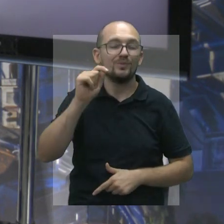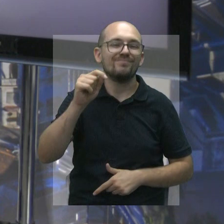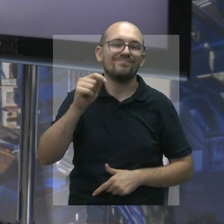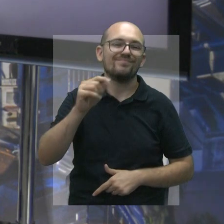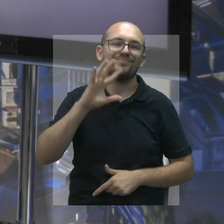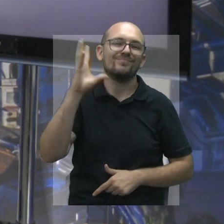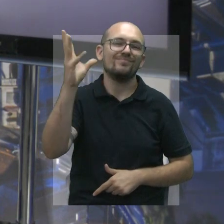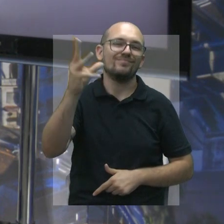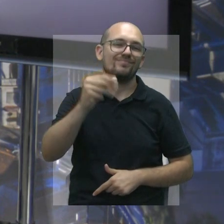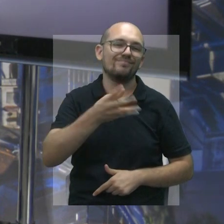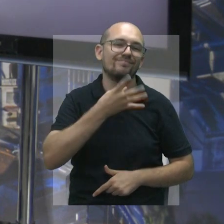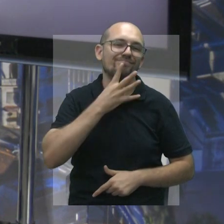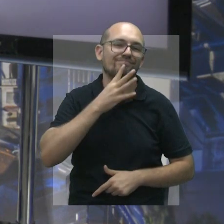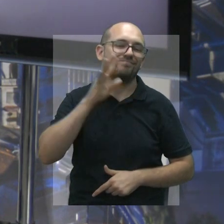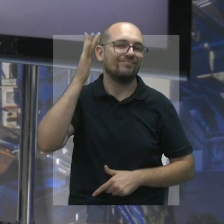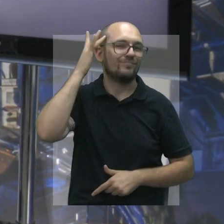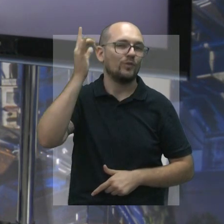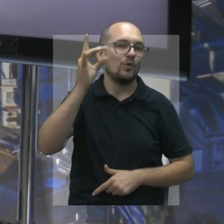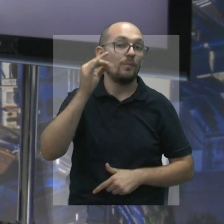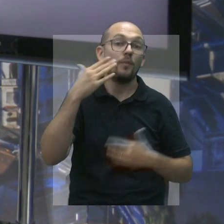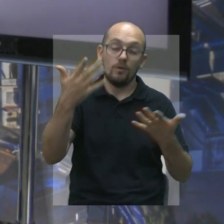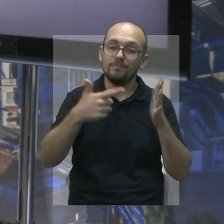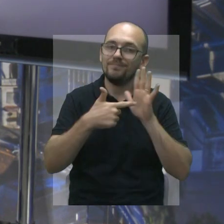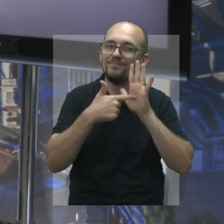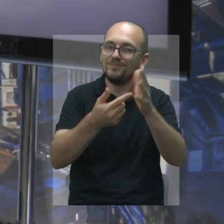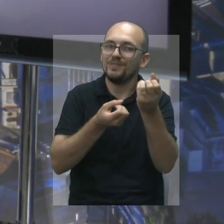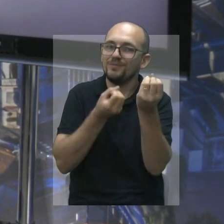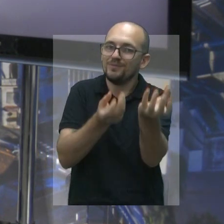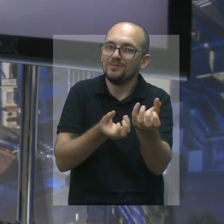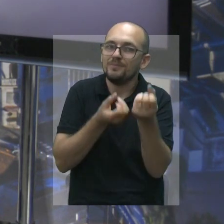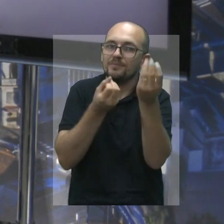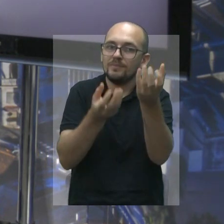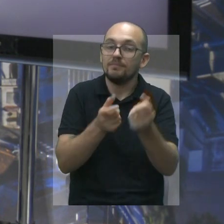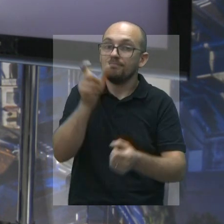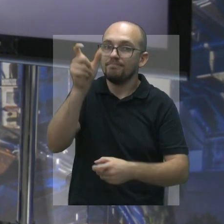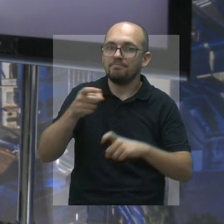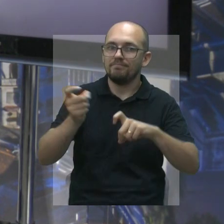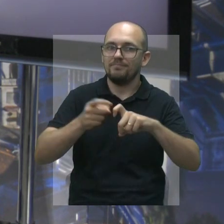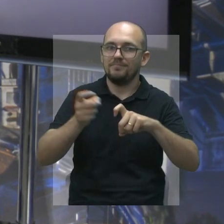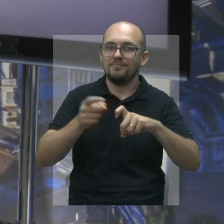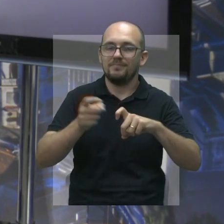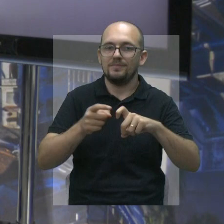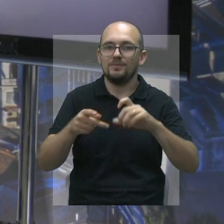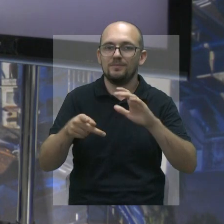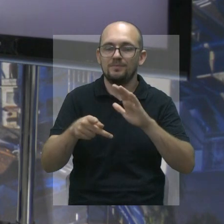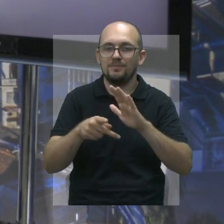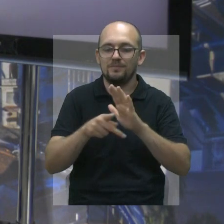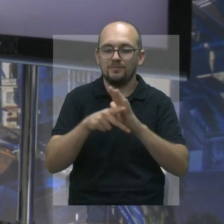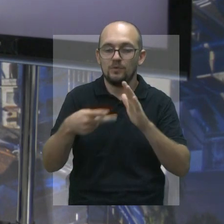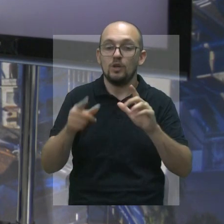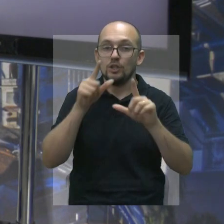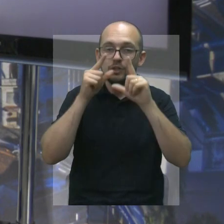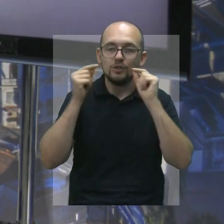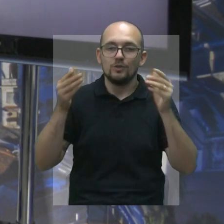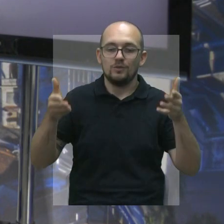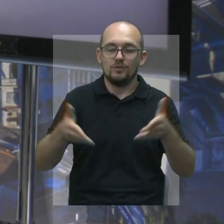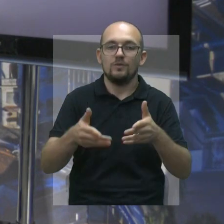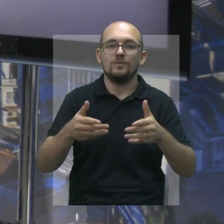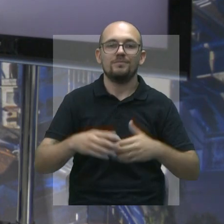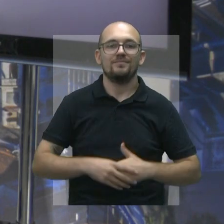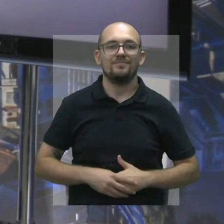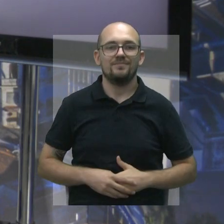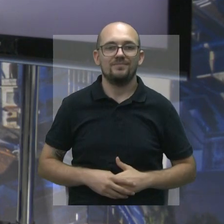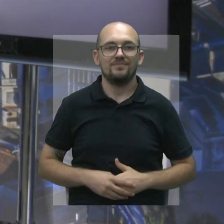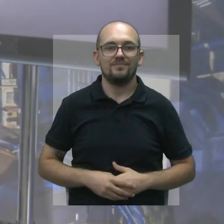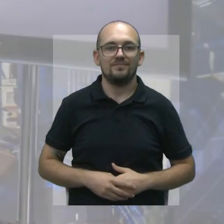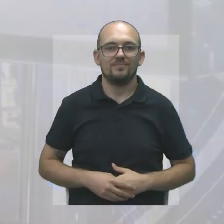famosa dor de cabeça. Vamos prestar atenção então nas informações do Dr. Jonas Bernardes no quadro Saúde em Foco desta